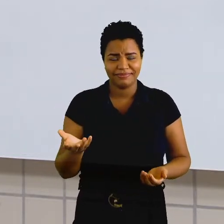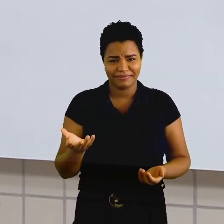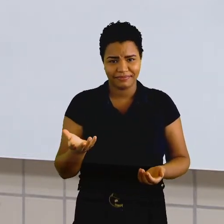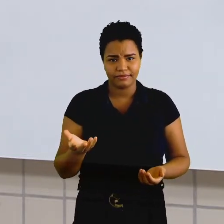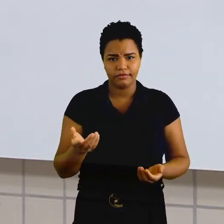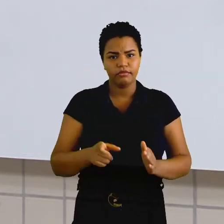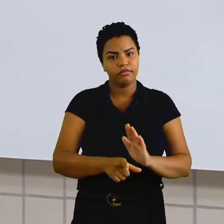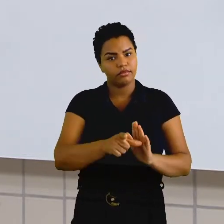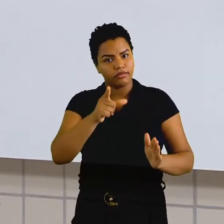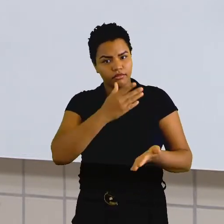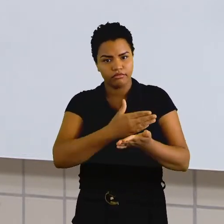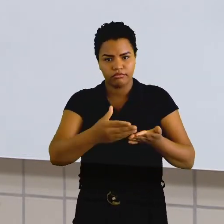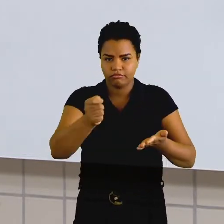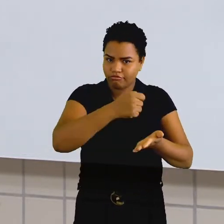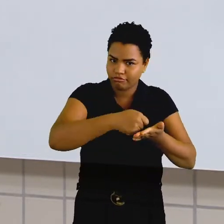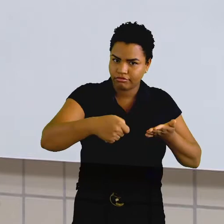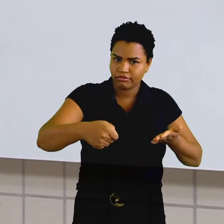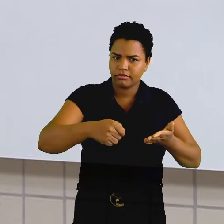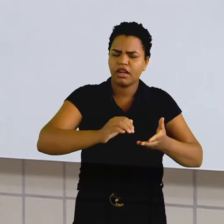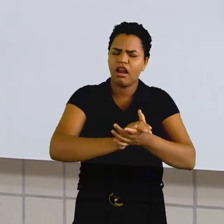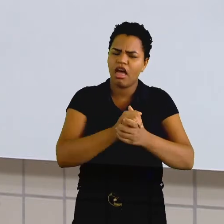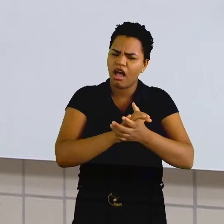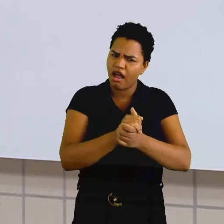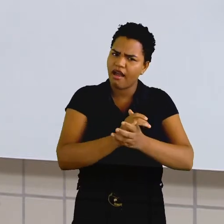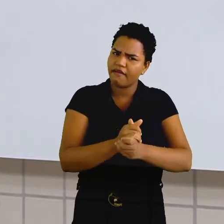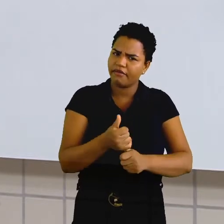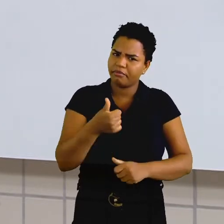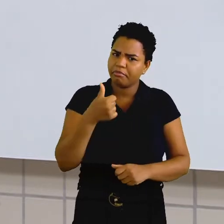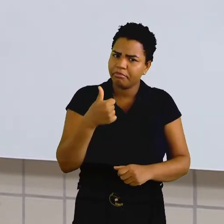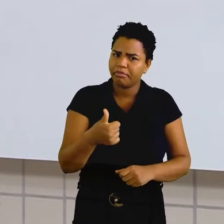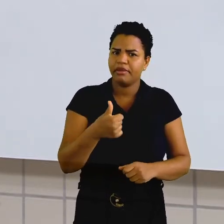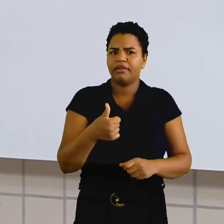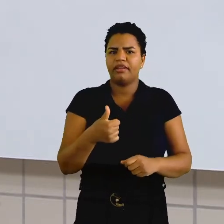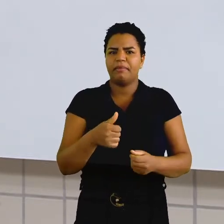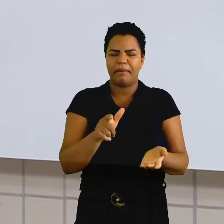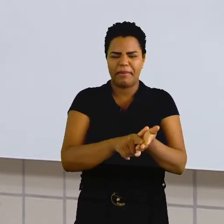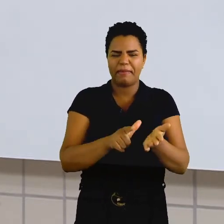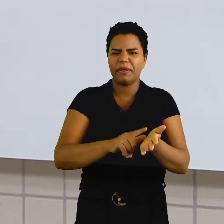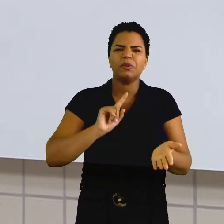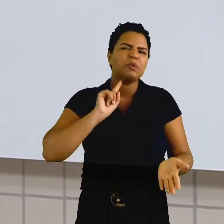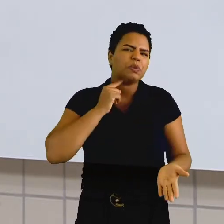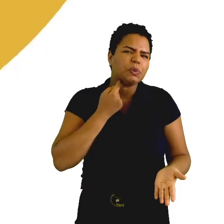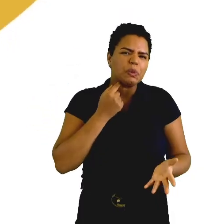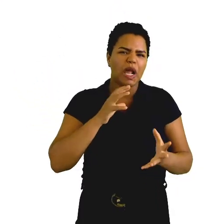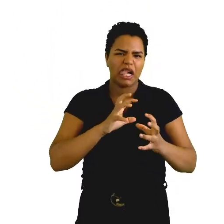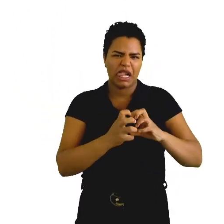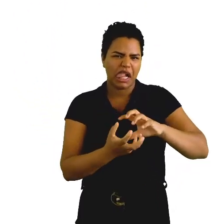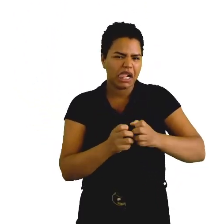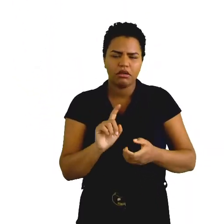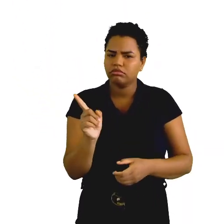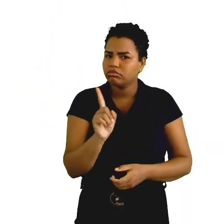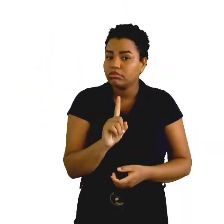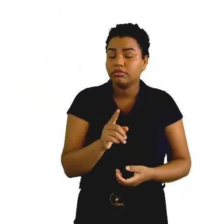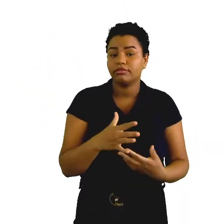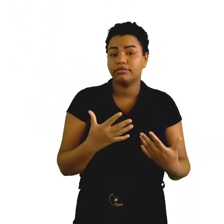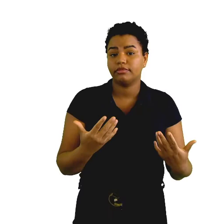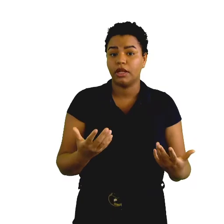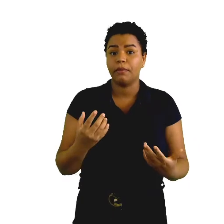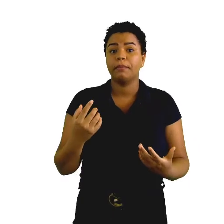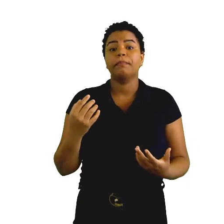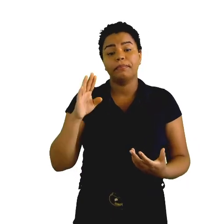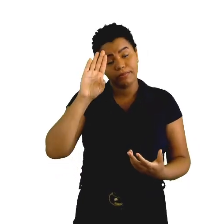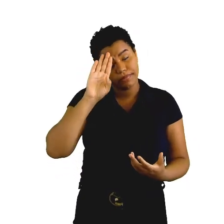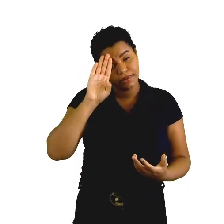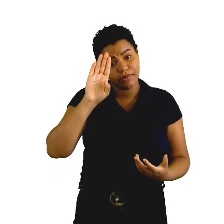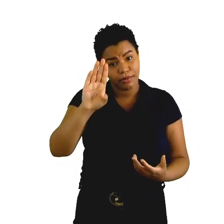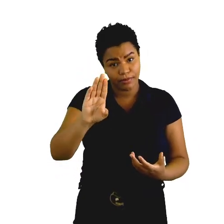produção de texto, lave bem as mãos para não ficar com aquela folha suja, amassada, principalmente quando você for